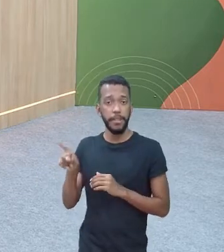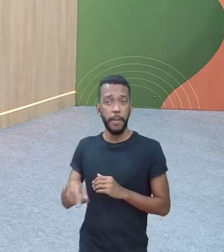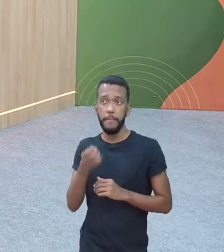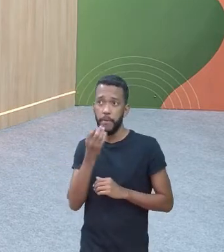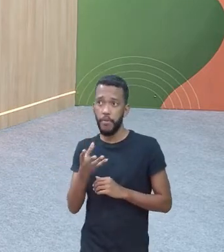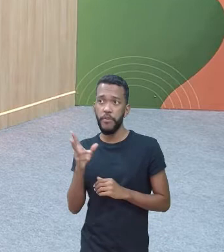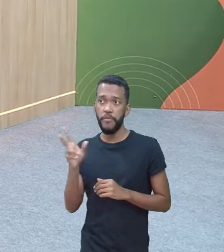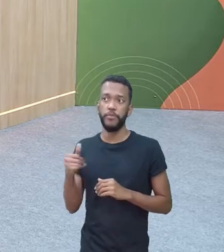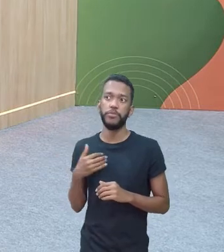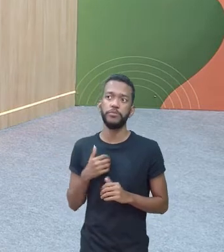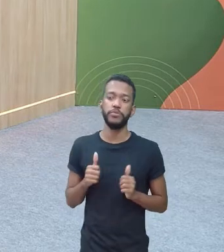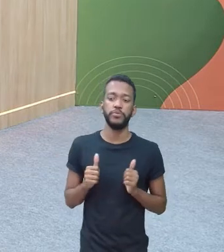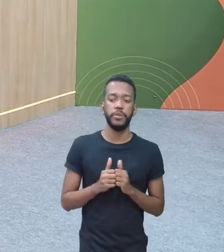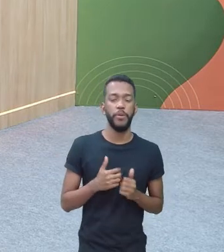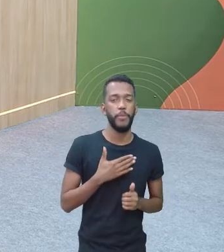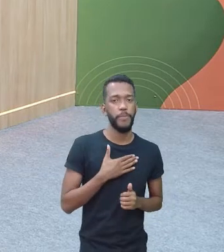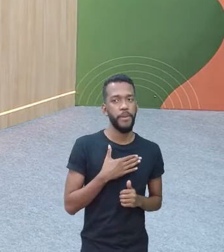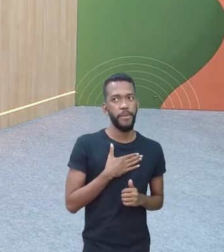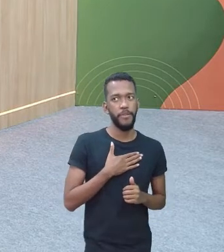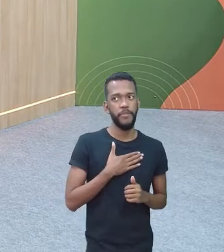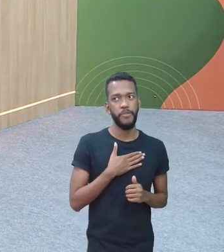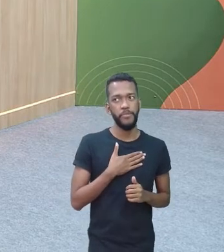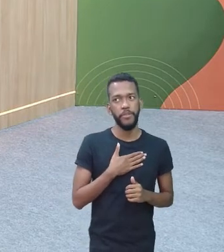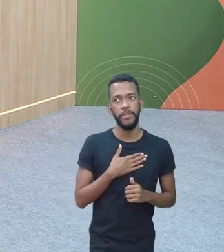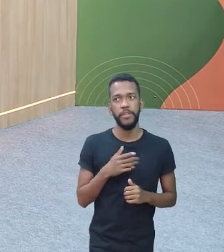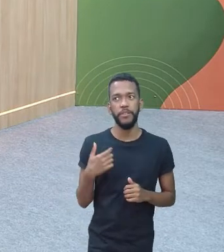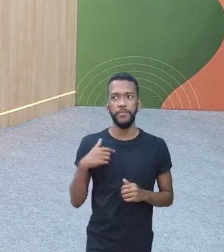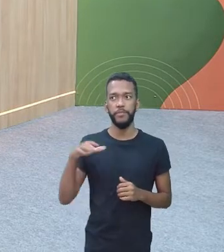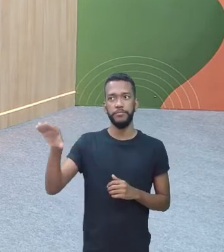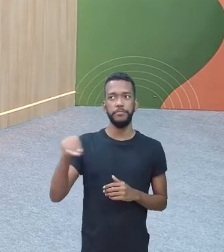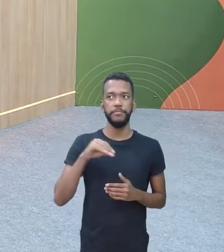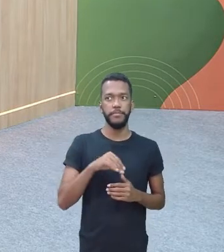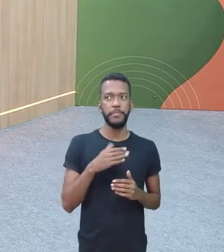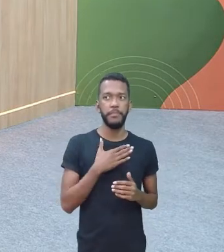e vou juntar com o meu. Vou levar para cá.